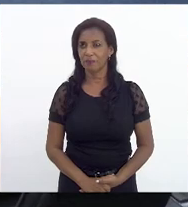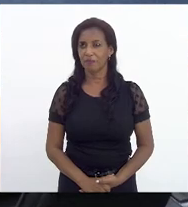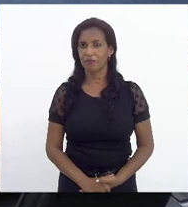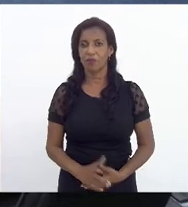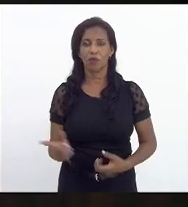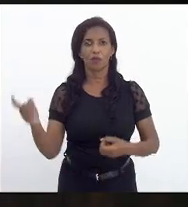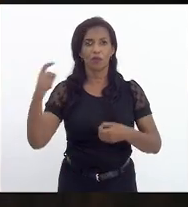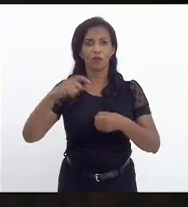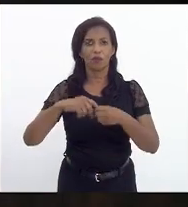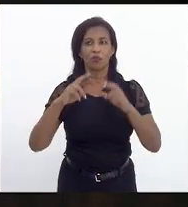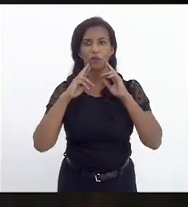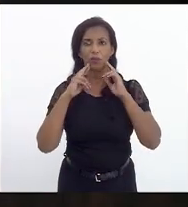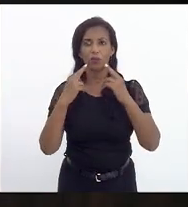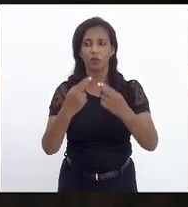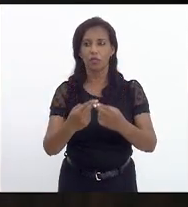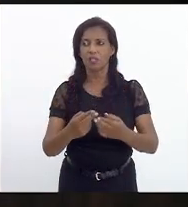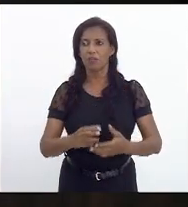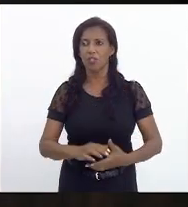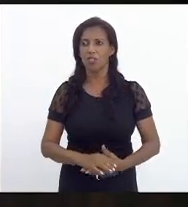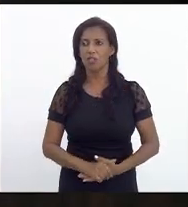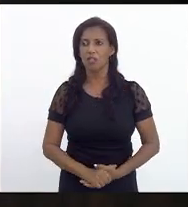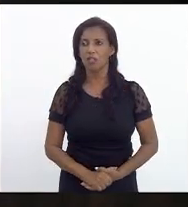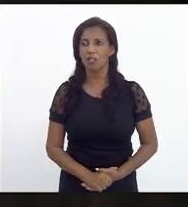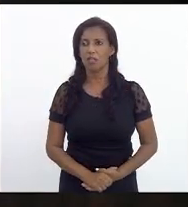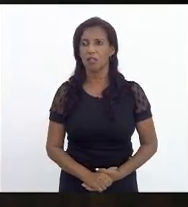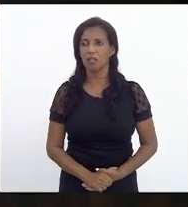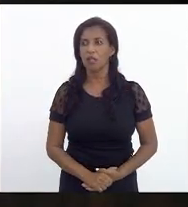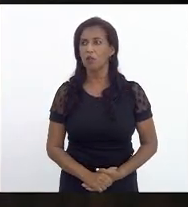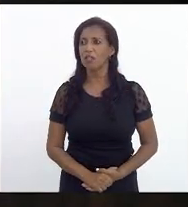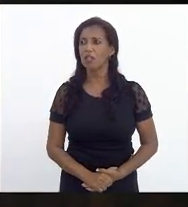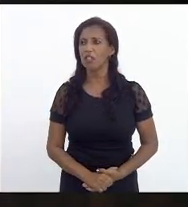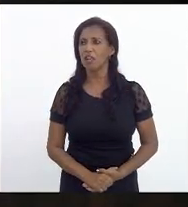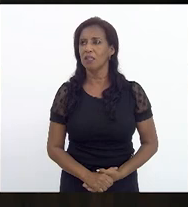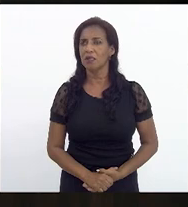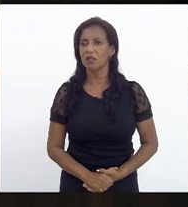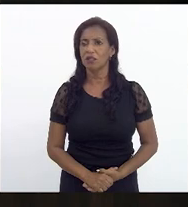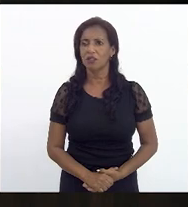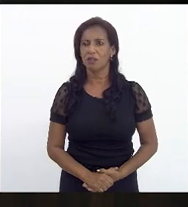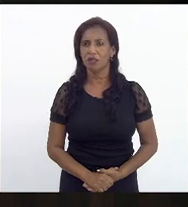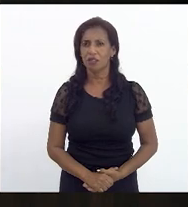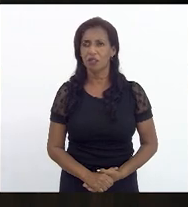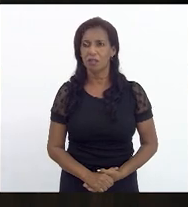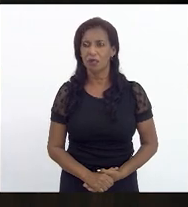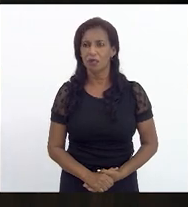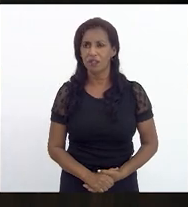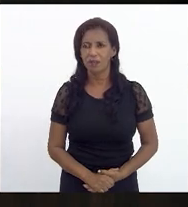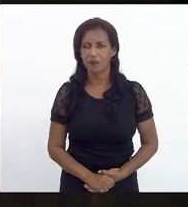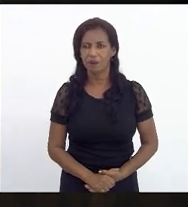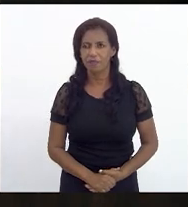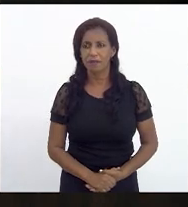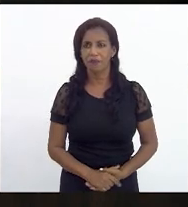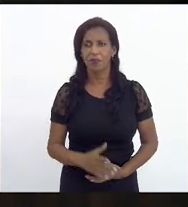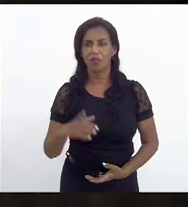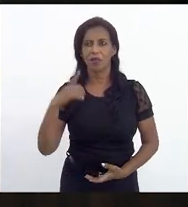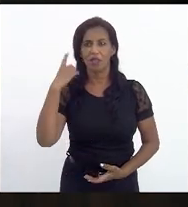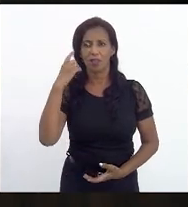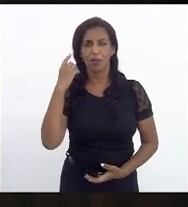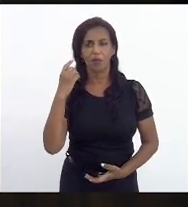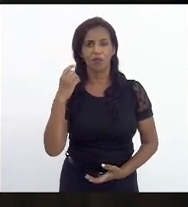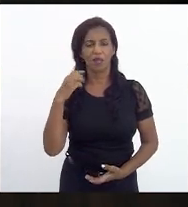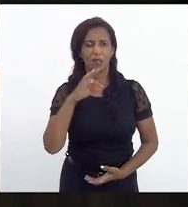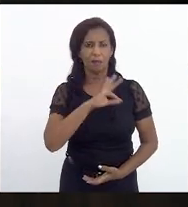Está reaberta a sessão. Boa tarde a todas e todos. Boa tarde, deputada Marta, deputada